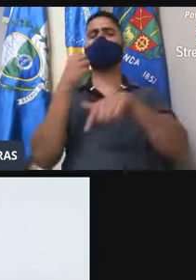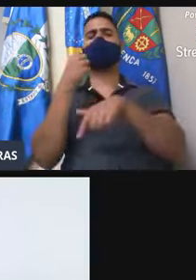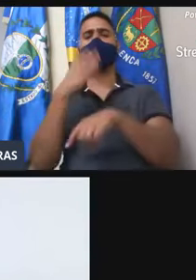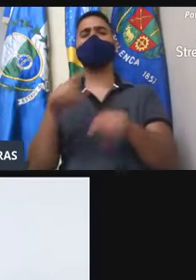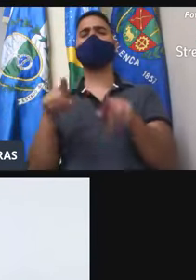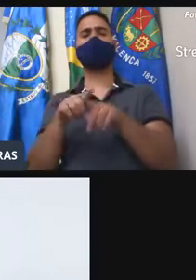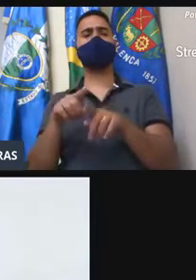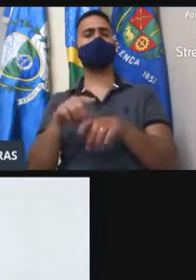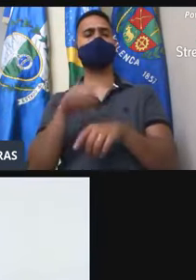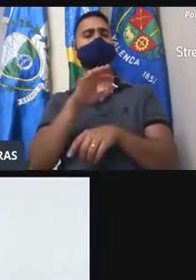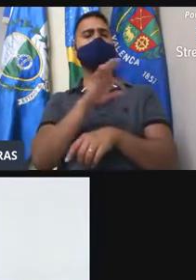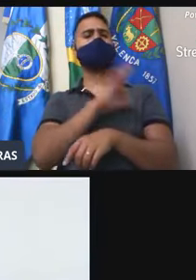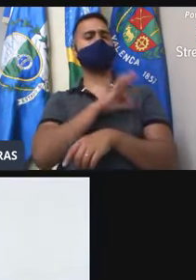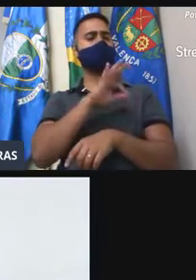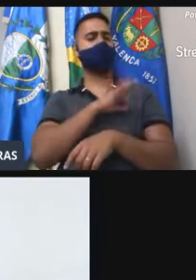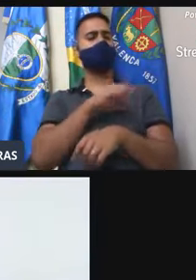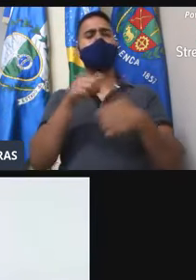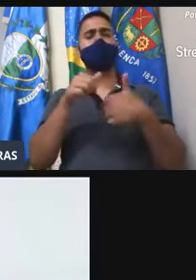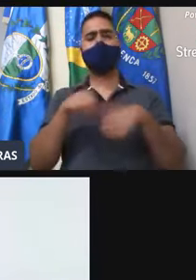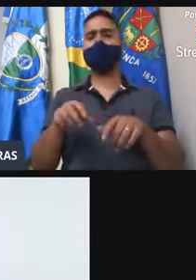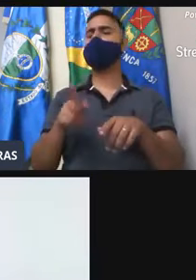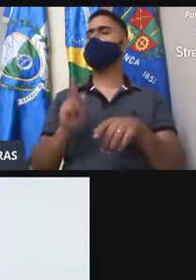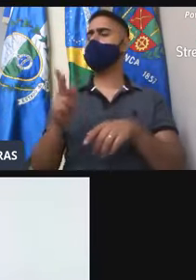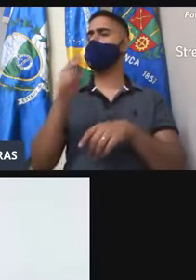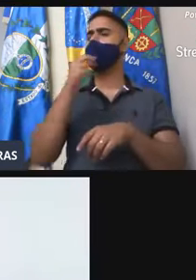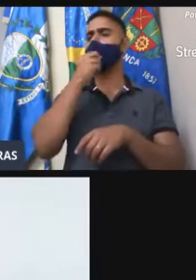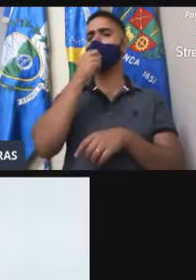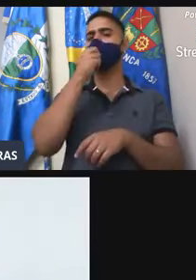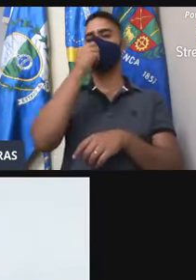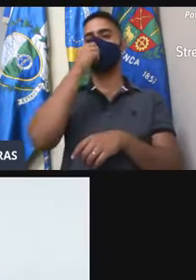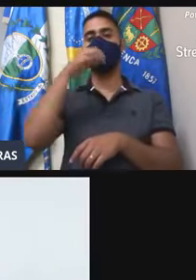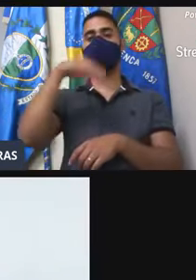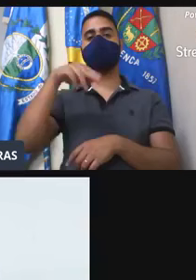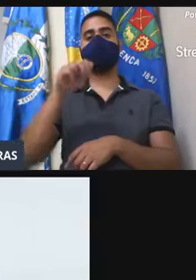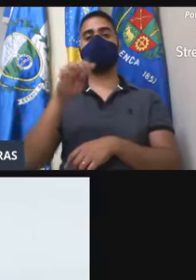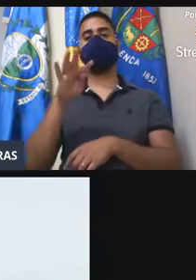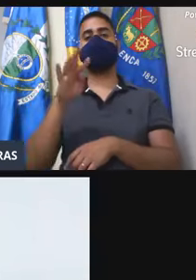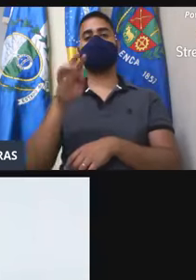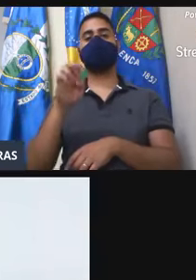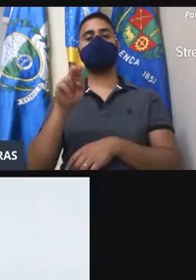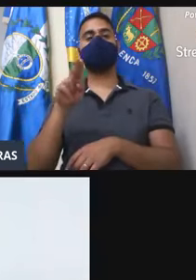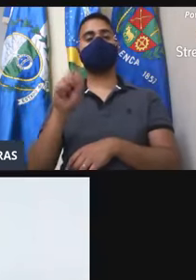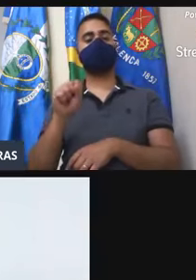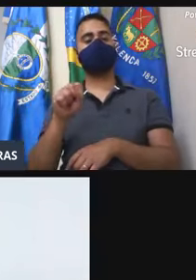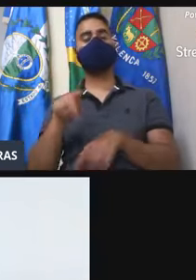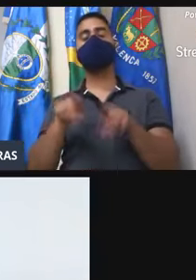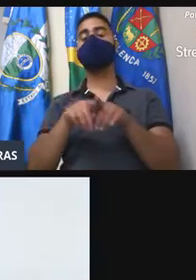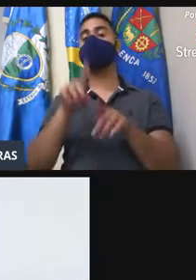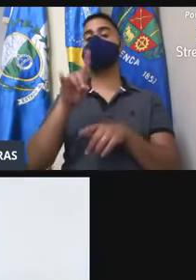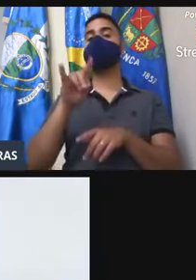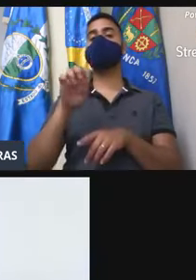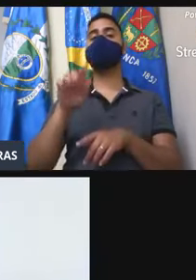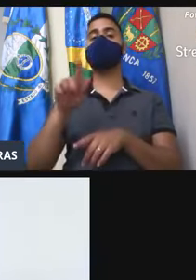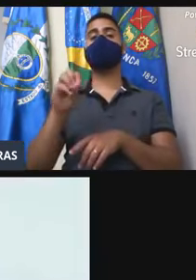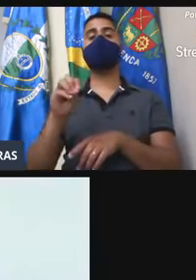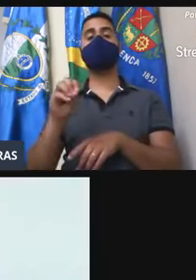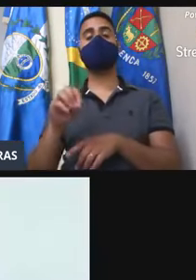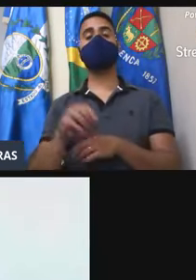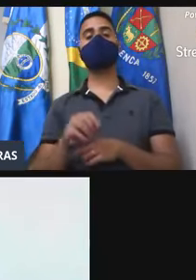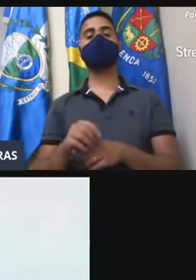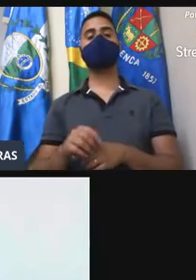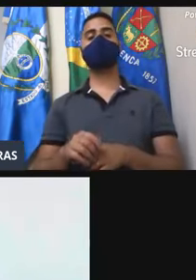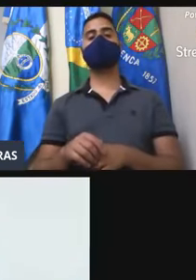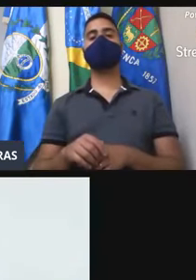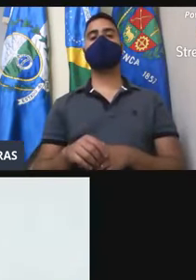da guarda lá, tem dois que ficam efetivamente lá. Então, o Matheus e o Diego. Então, é pensar em dar estrutura,